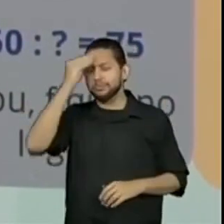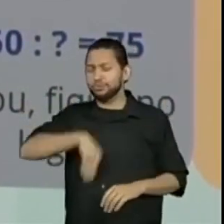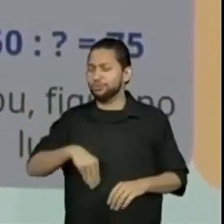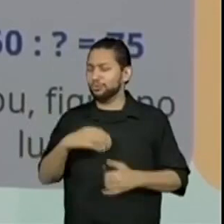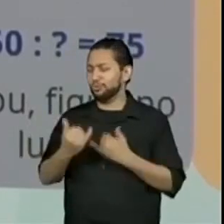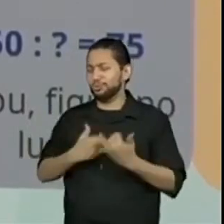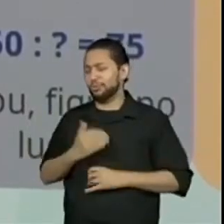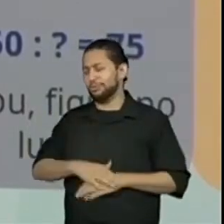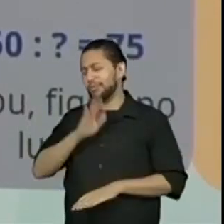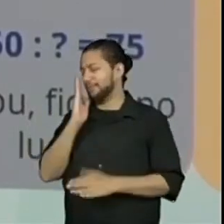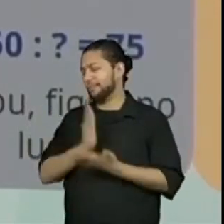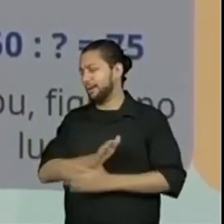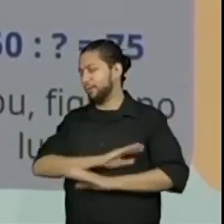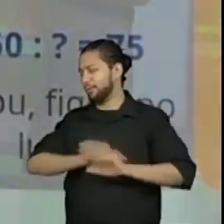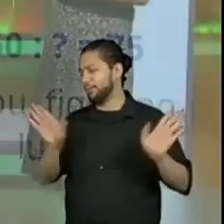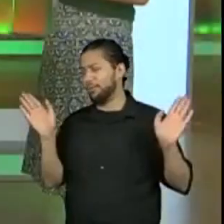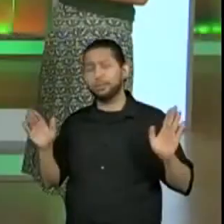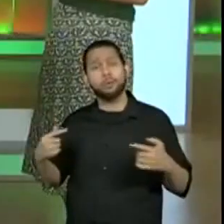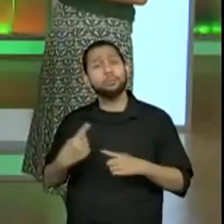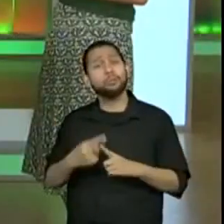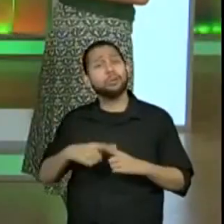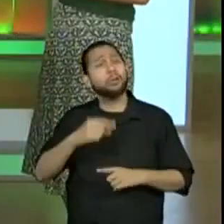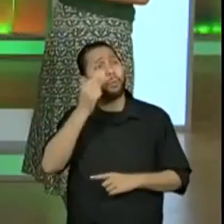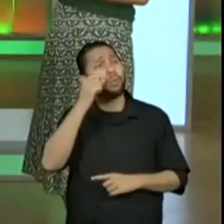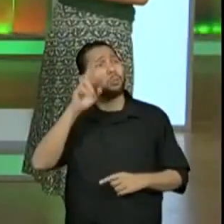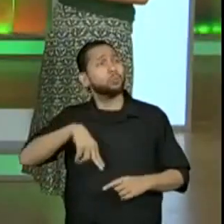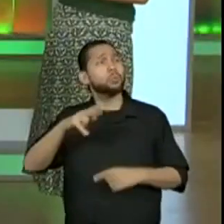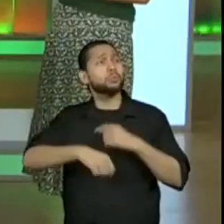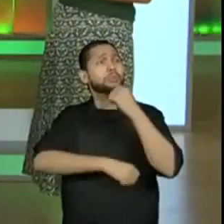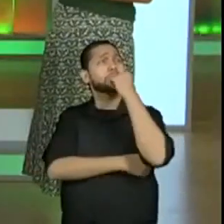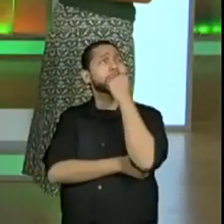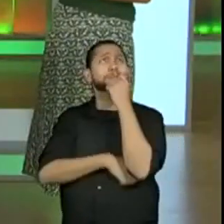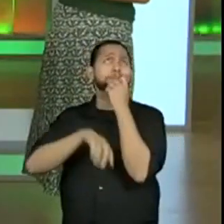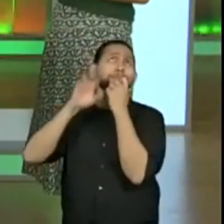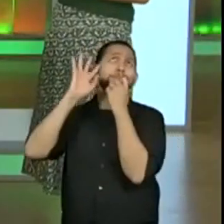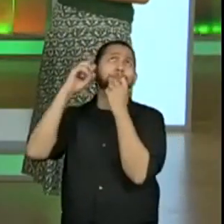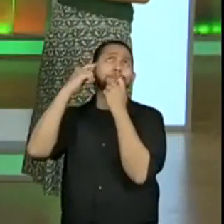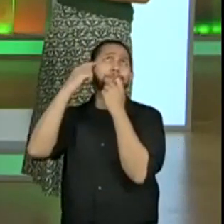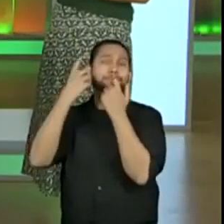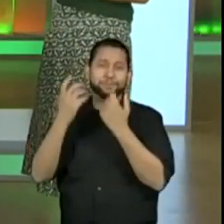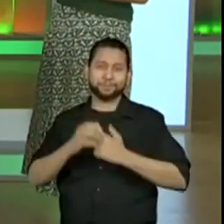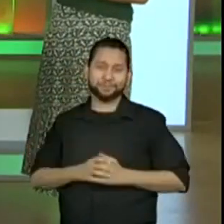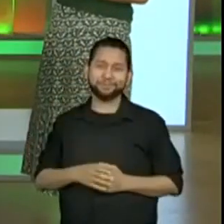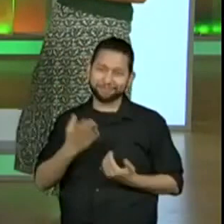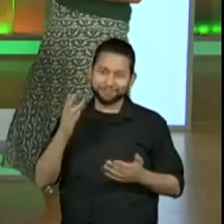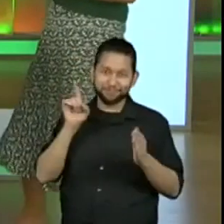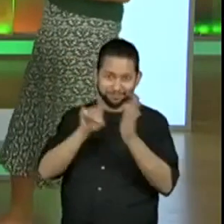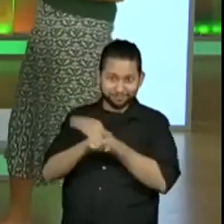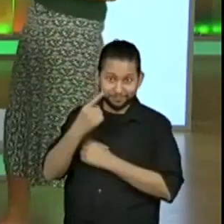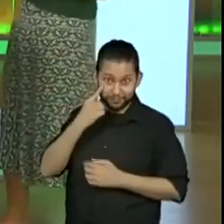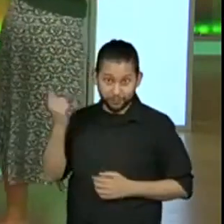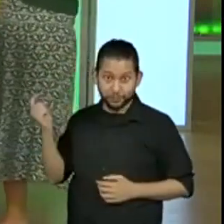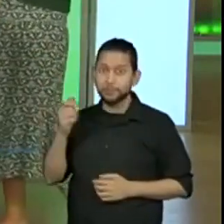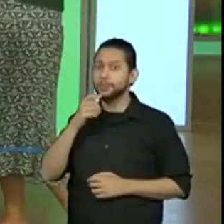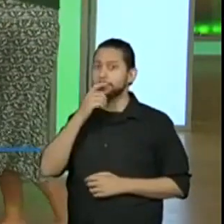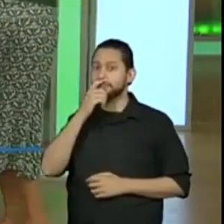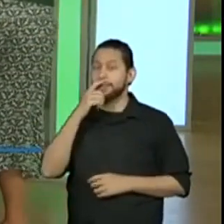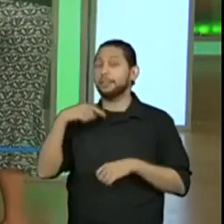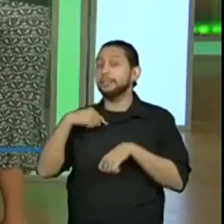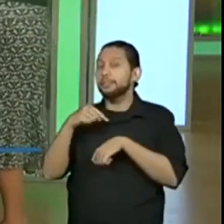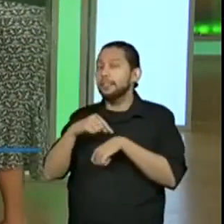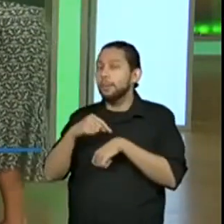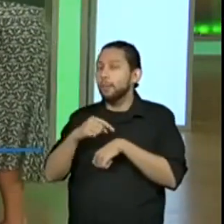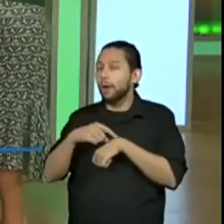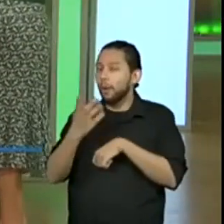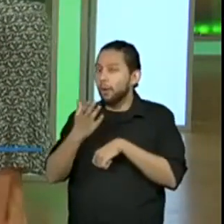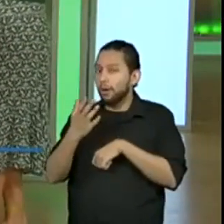jogo. Nada. Porque eu não ganho nenhuma. Ó, gente, vamos lá. Nessa questão, a gente vai ficar um pouquinho mais de tempo, porque a gente vai